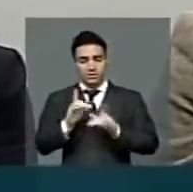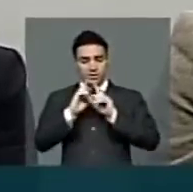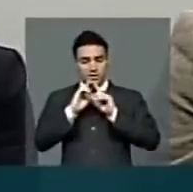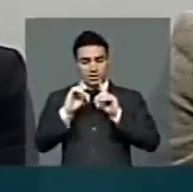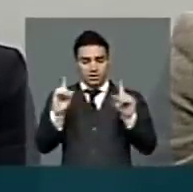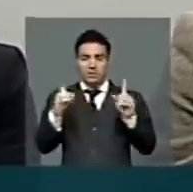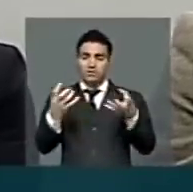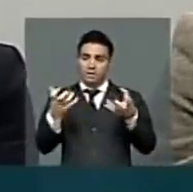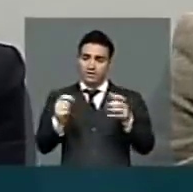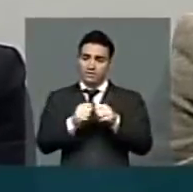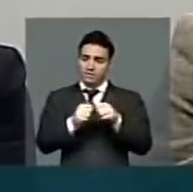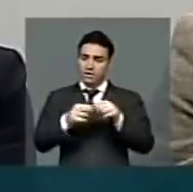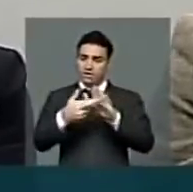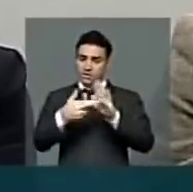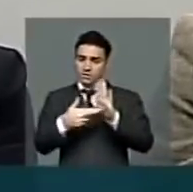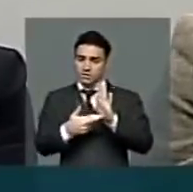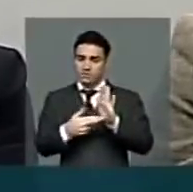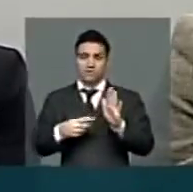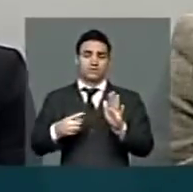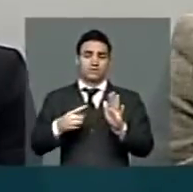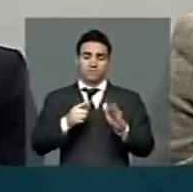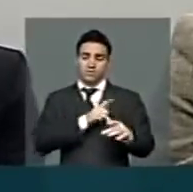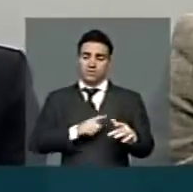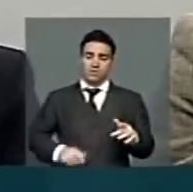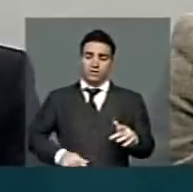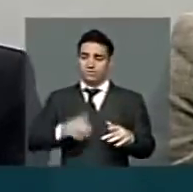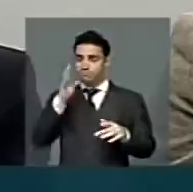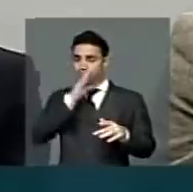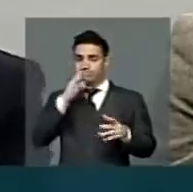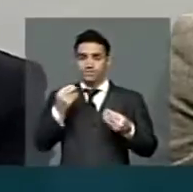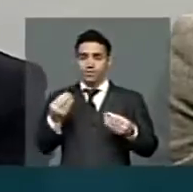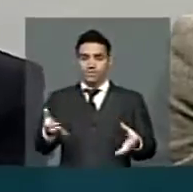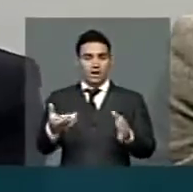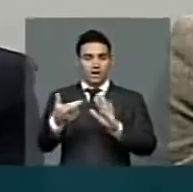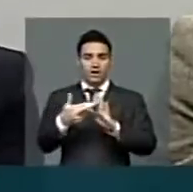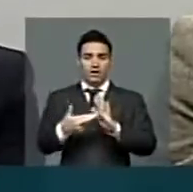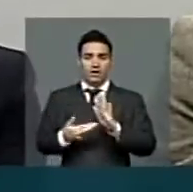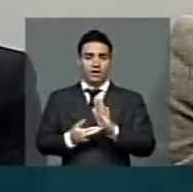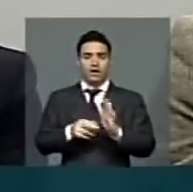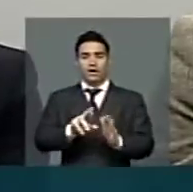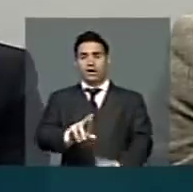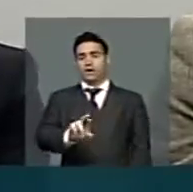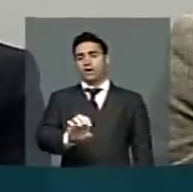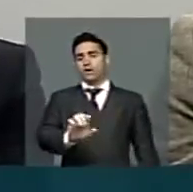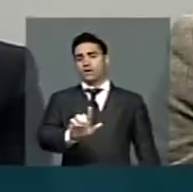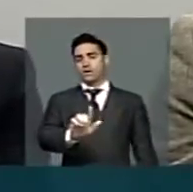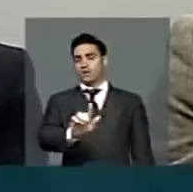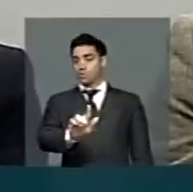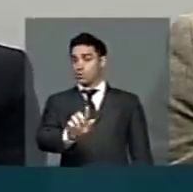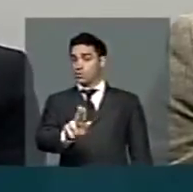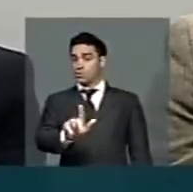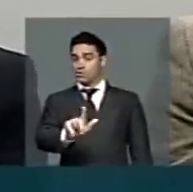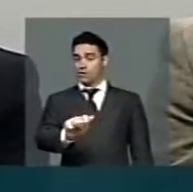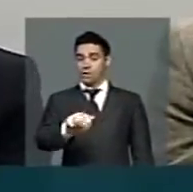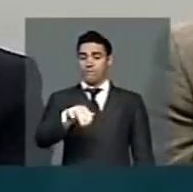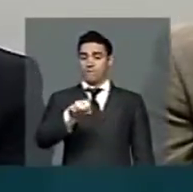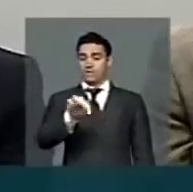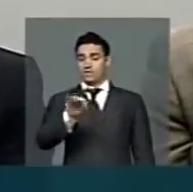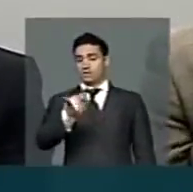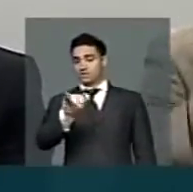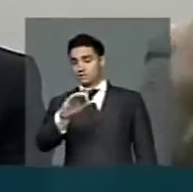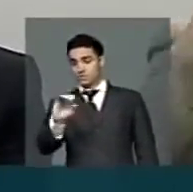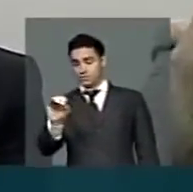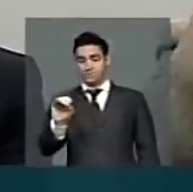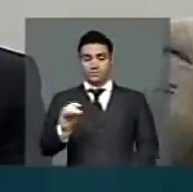essa regulamentação. E a gente negando essa regulamentação. Né? É importante lembrar que, antes de eu ser deputado federal,